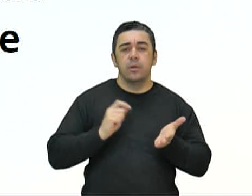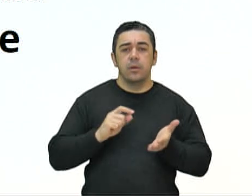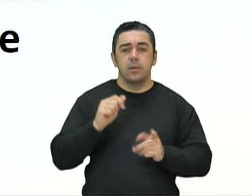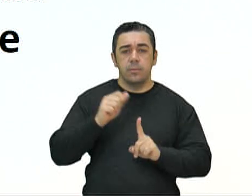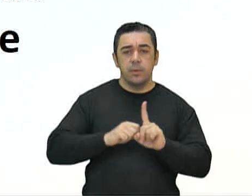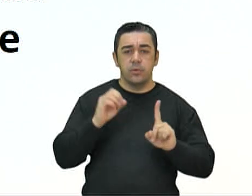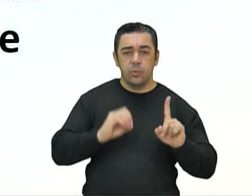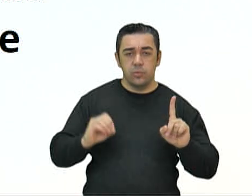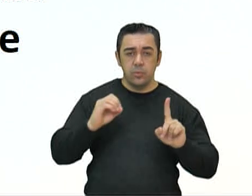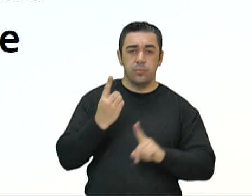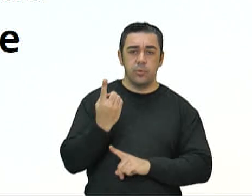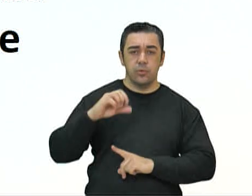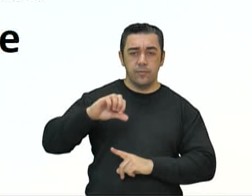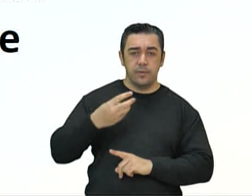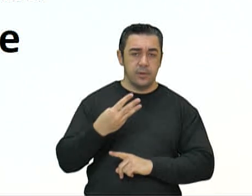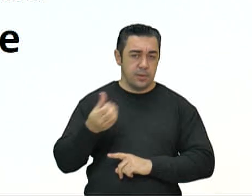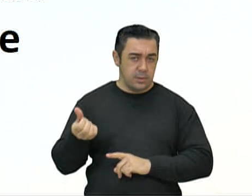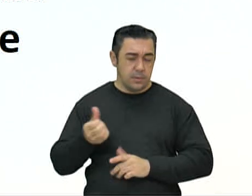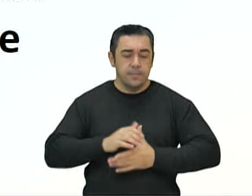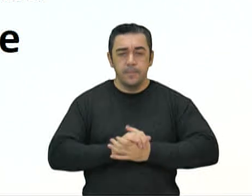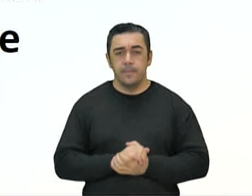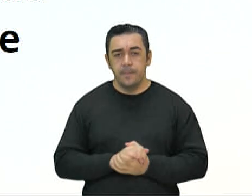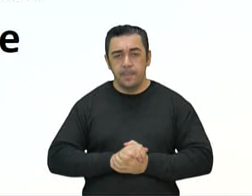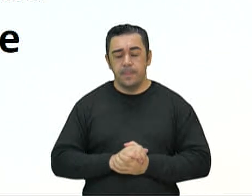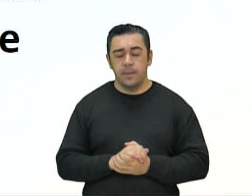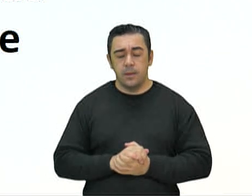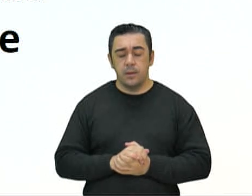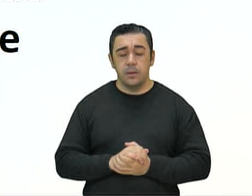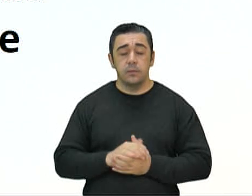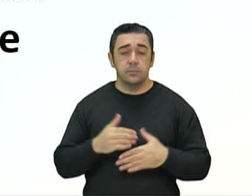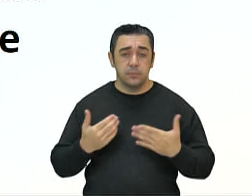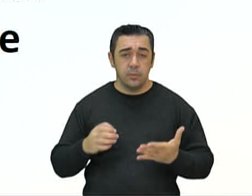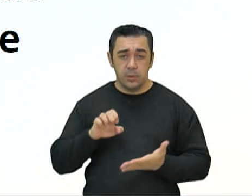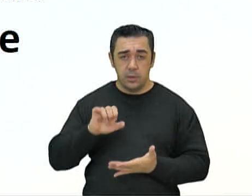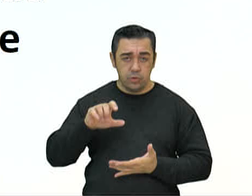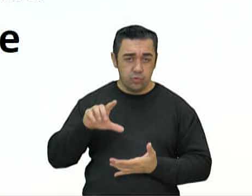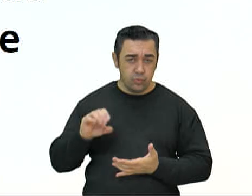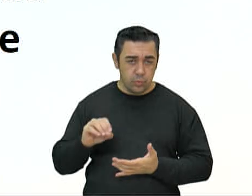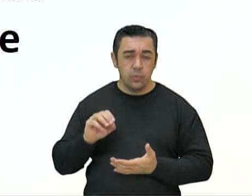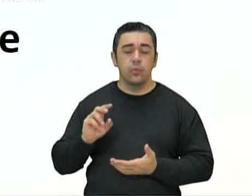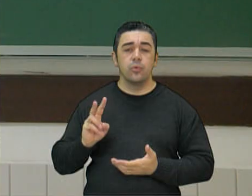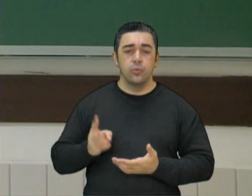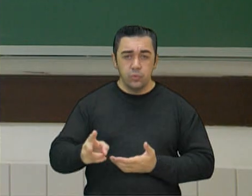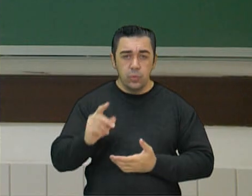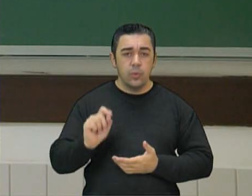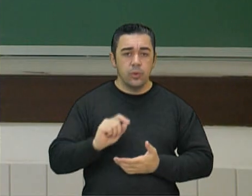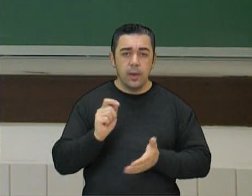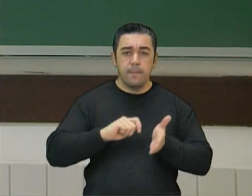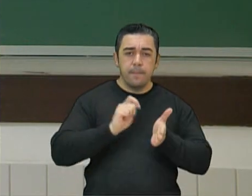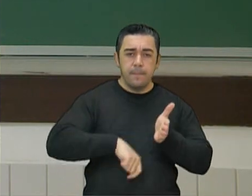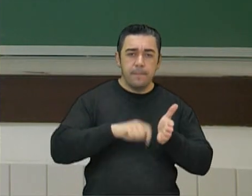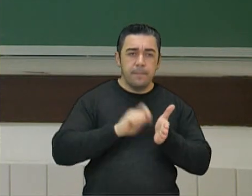de 36. E é seguido esse eixo pela assinatura do Pacto